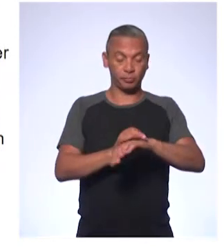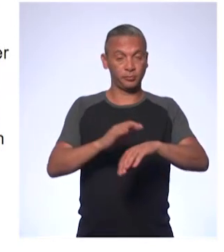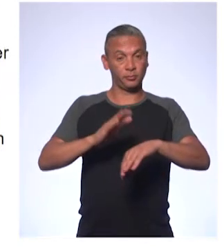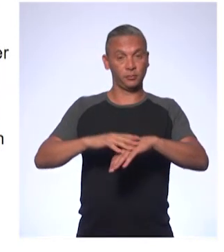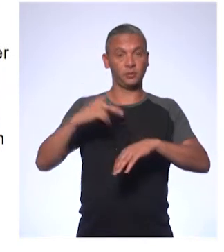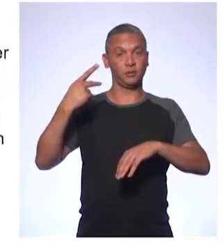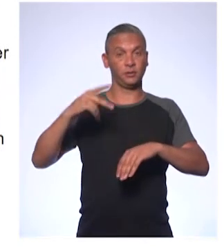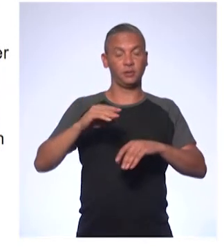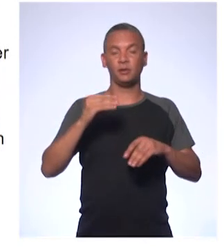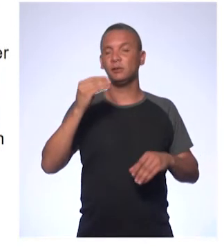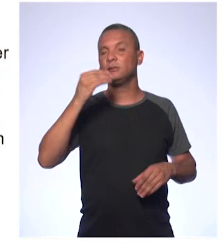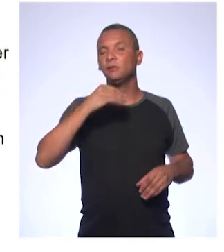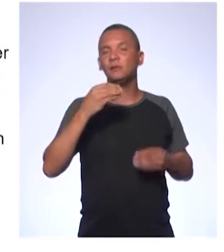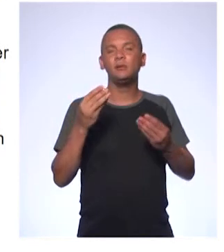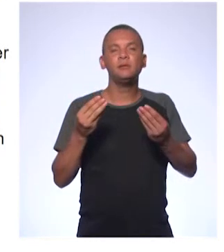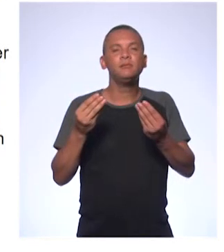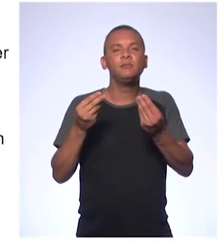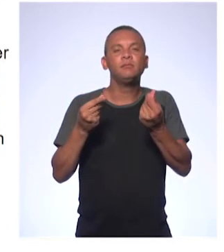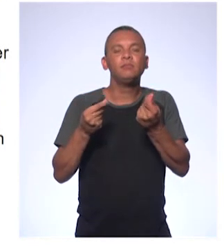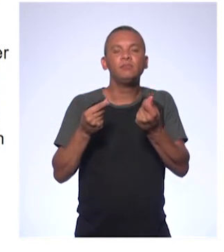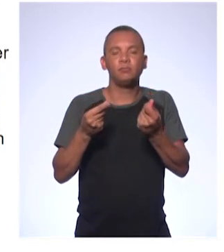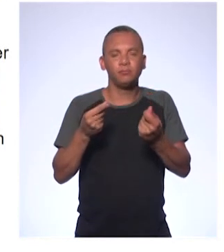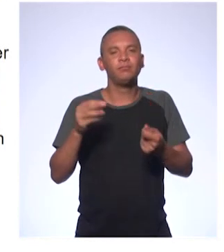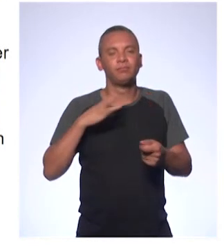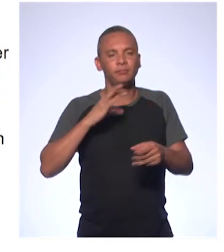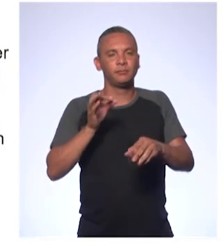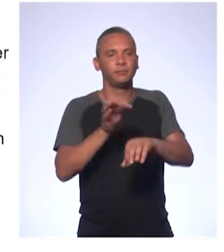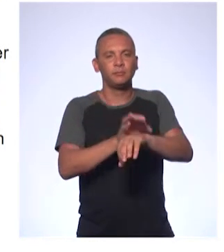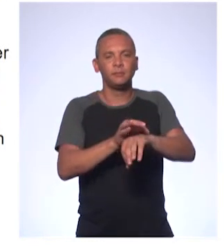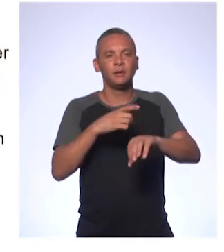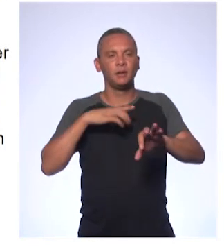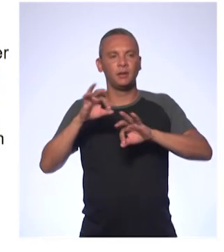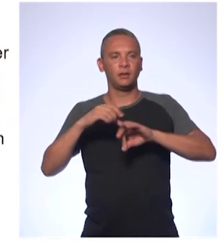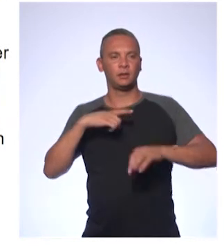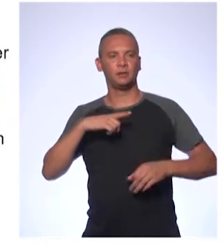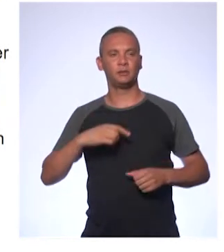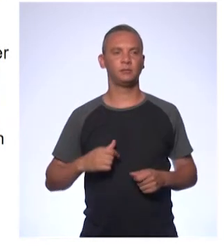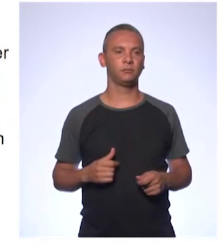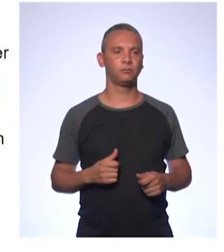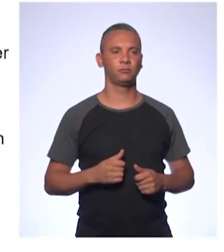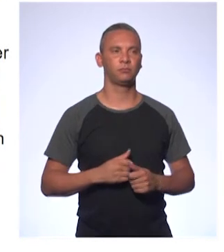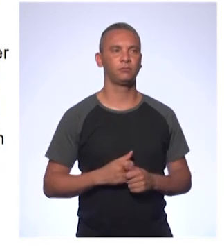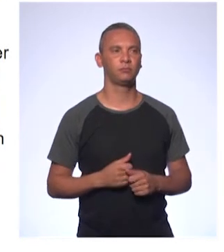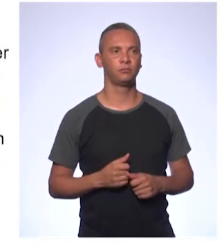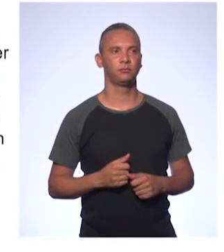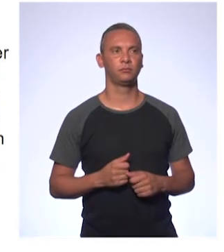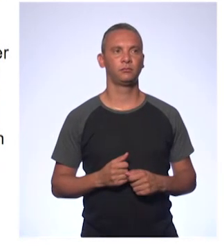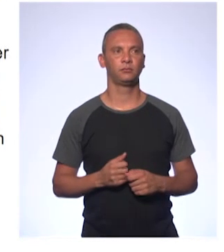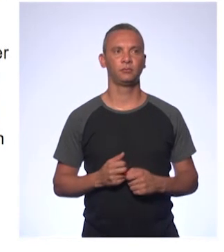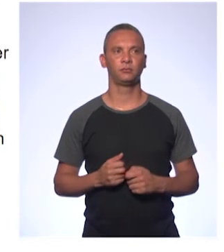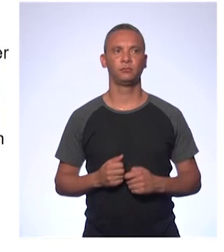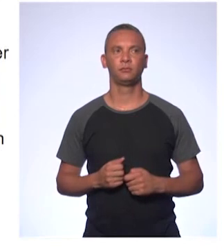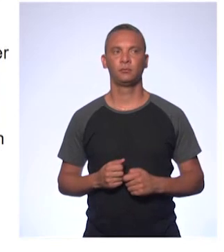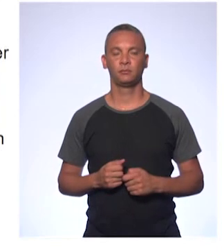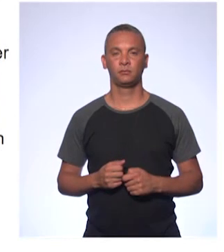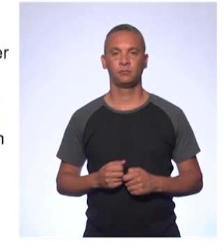uma parte frágil, como fala ali, né? Cadê? Te regalam um novo